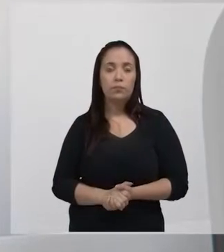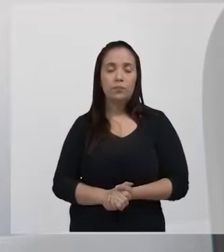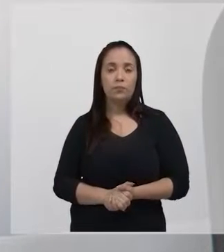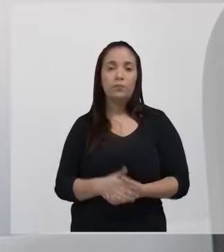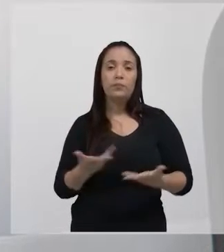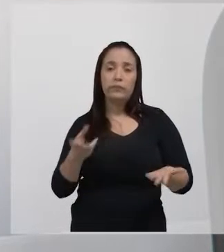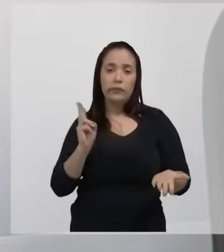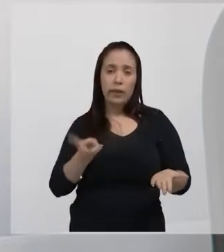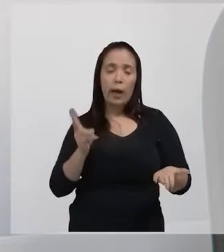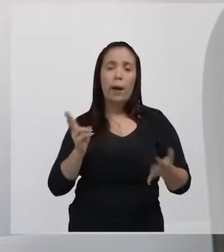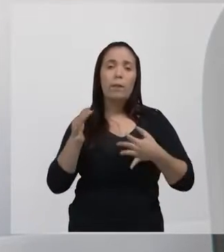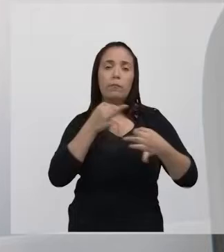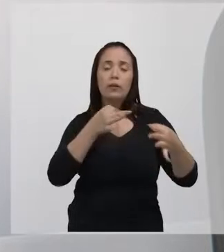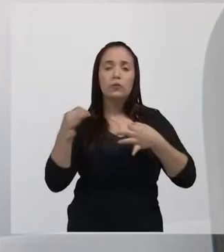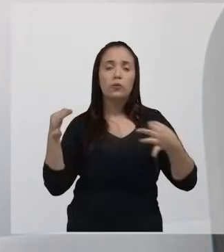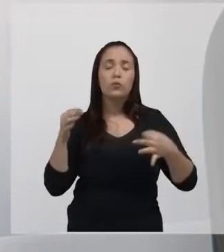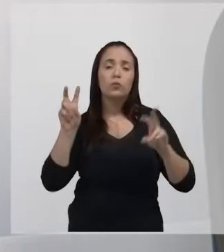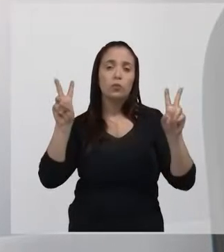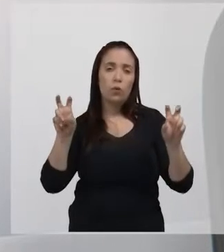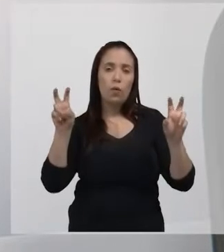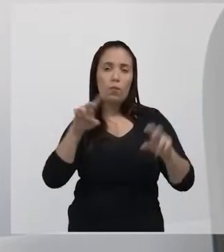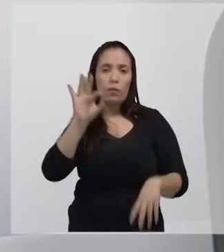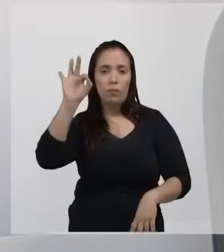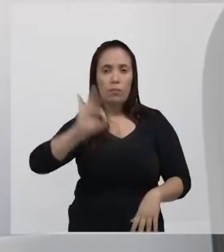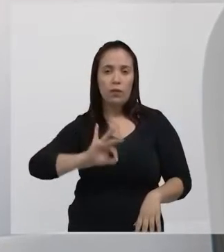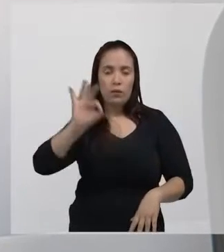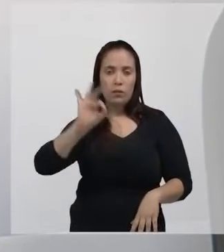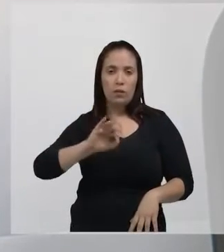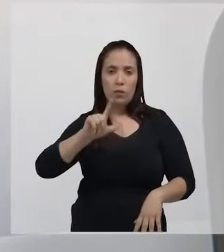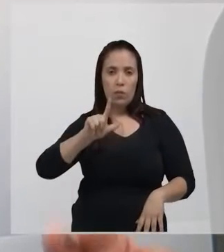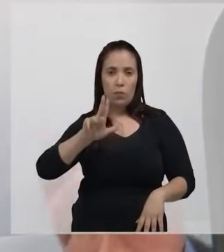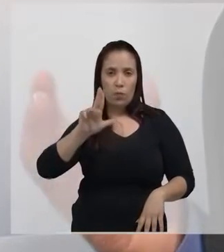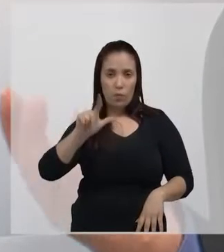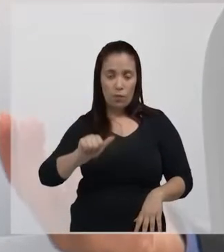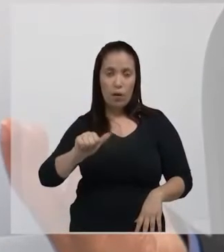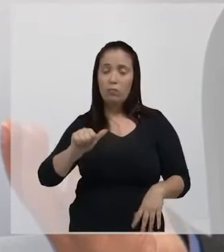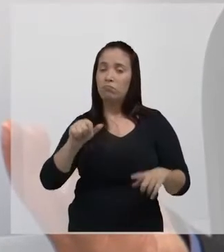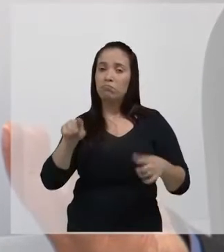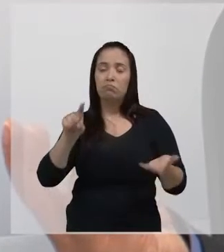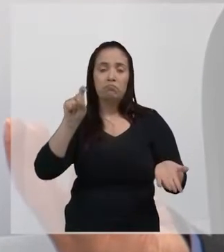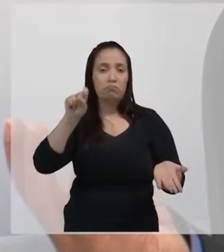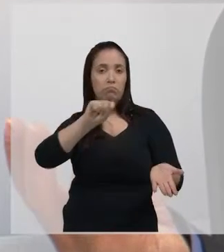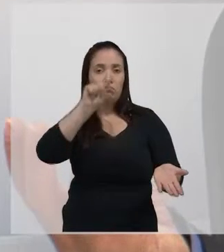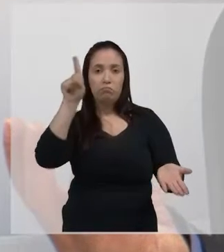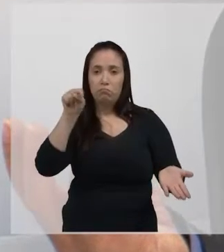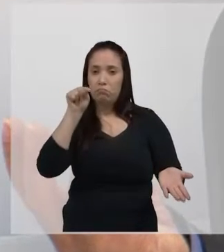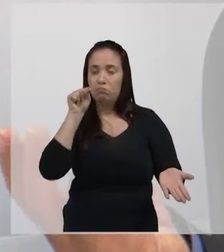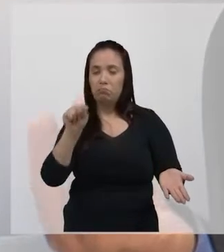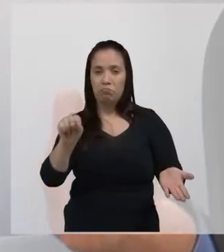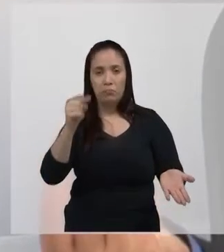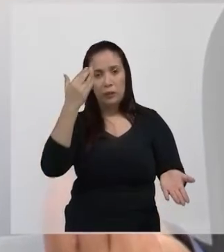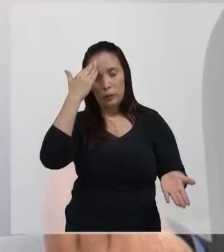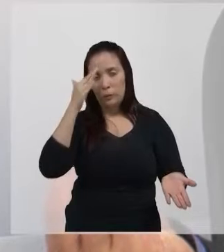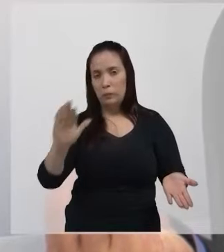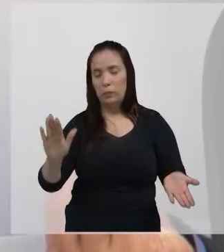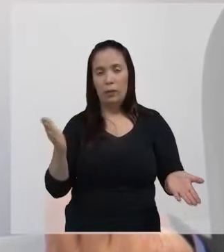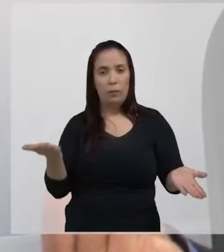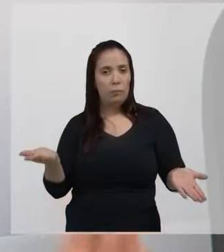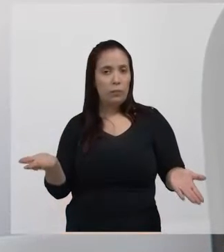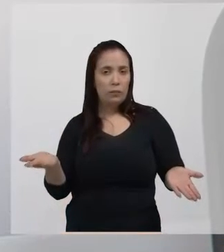há uma discussão sobre esse percentual do Lula. Esse percentual do Lula é um recall, Carlos Frederico. É um recall.